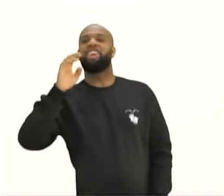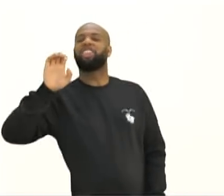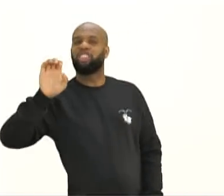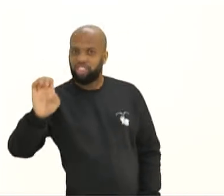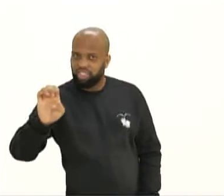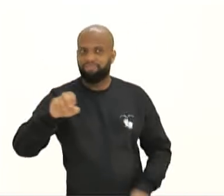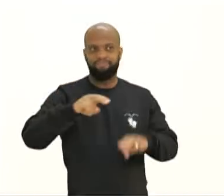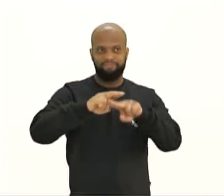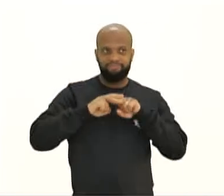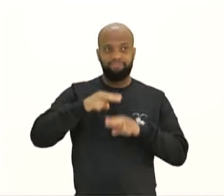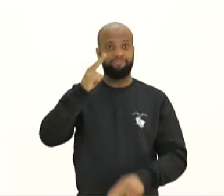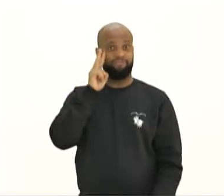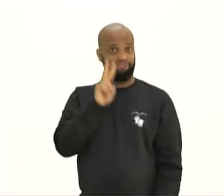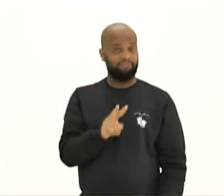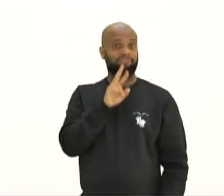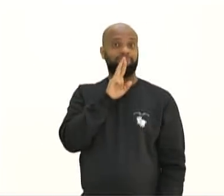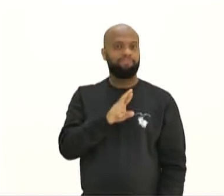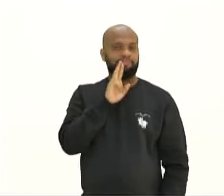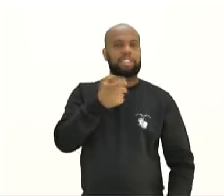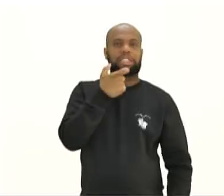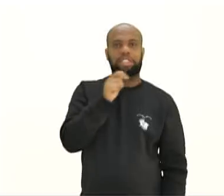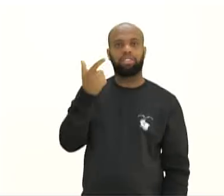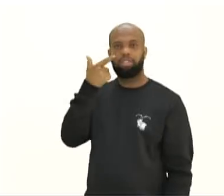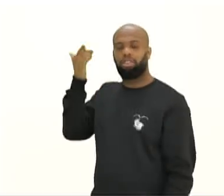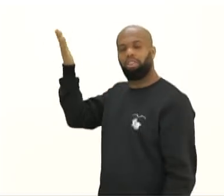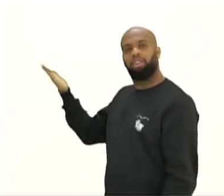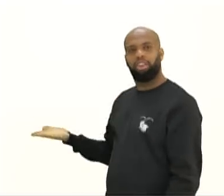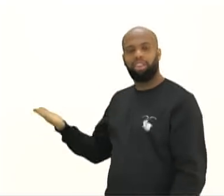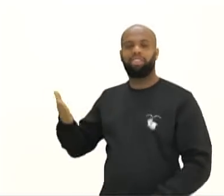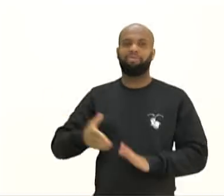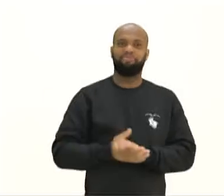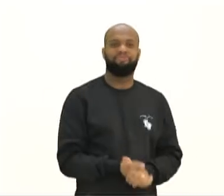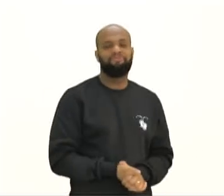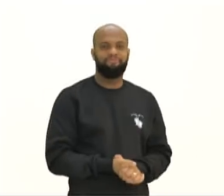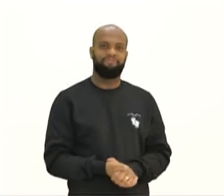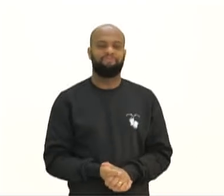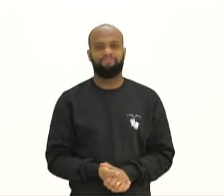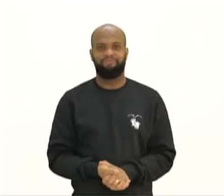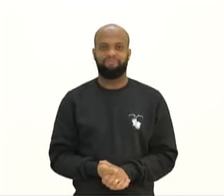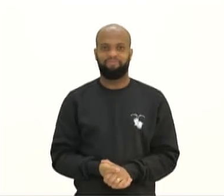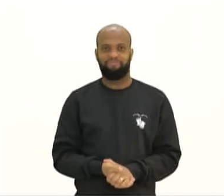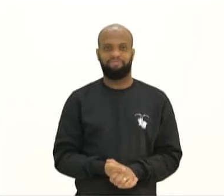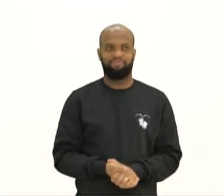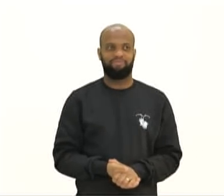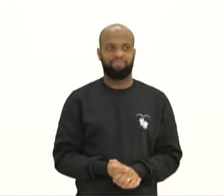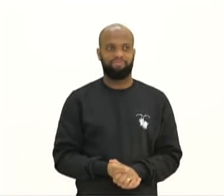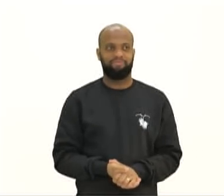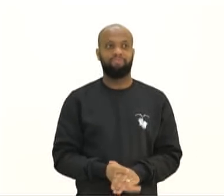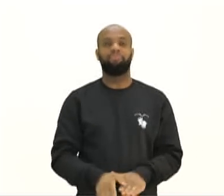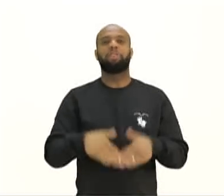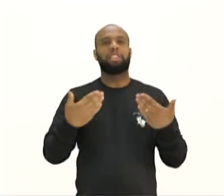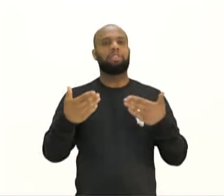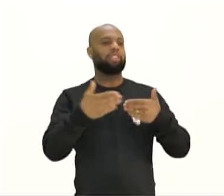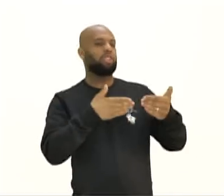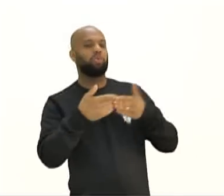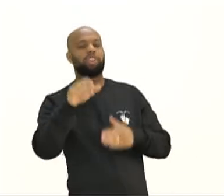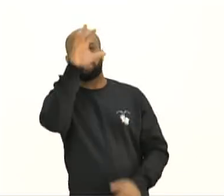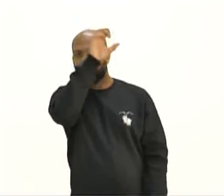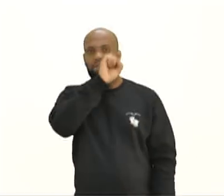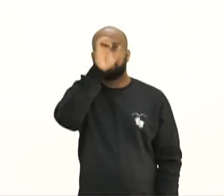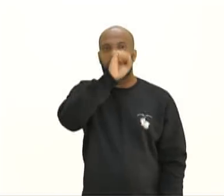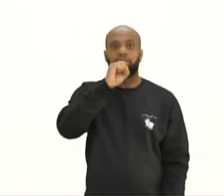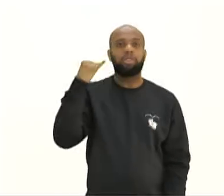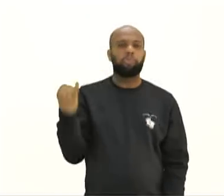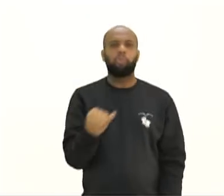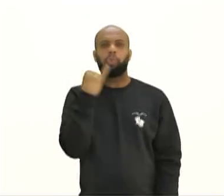how hard your life may seem, there's someone out there who has a little worse. Então, não importa o que ela aprendeu, não